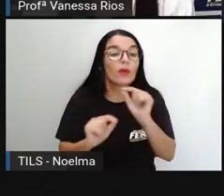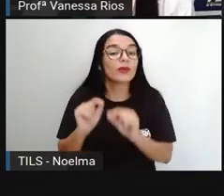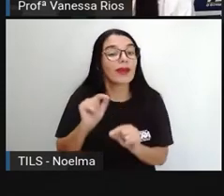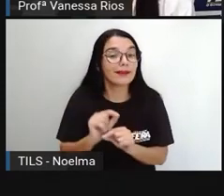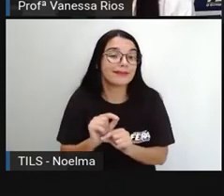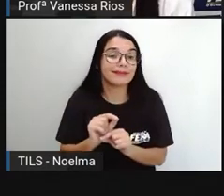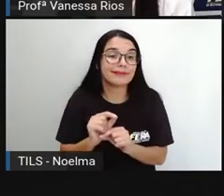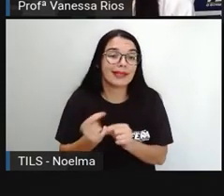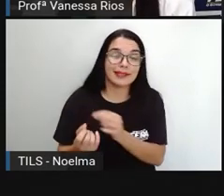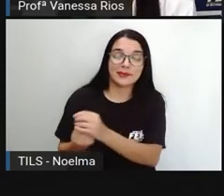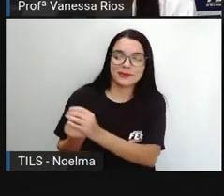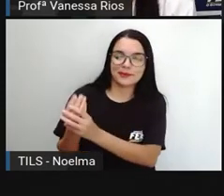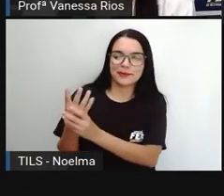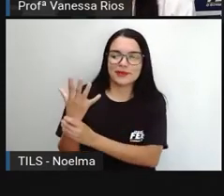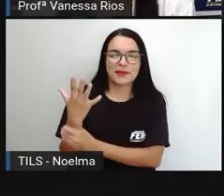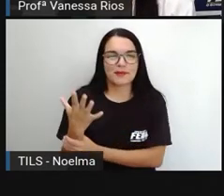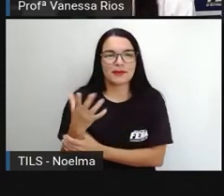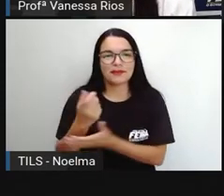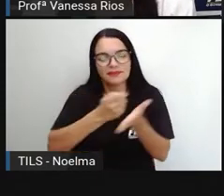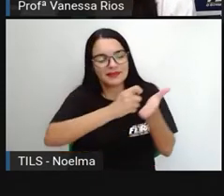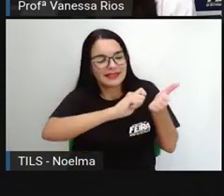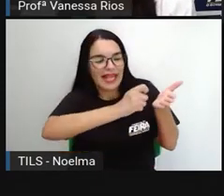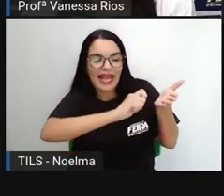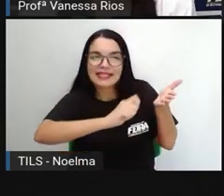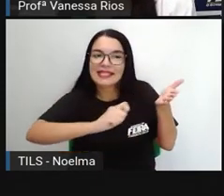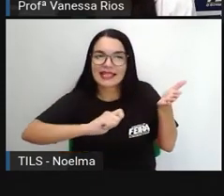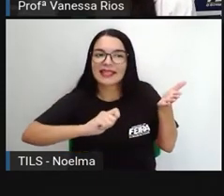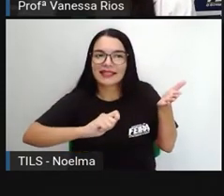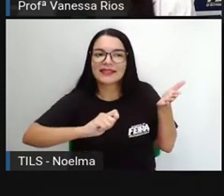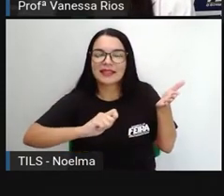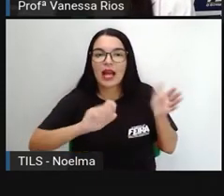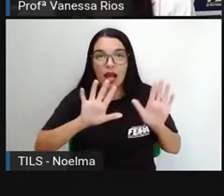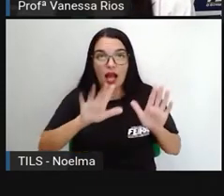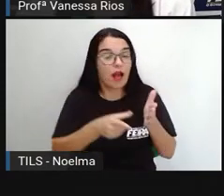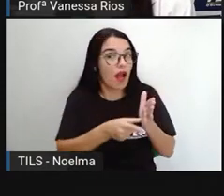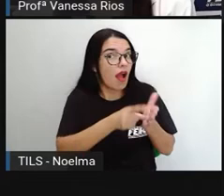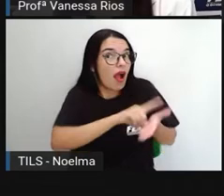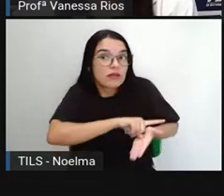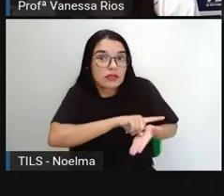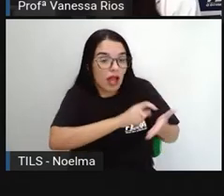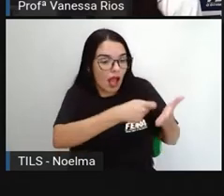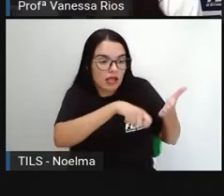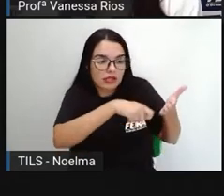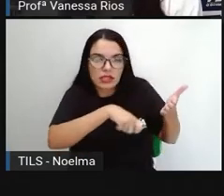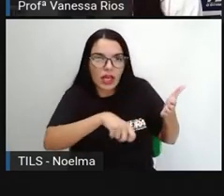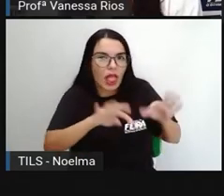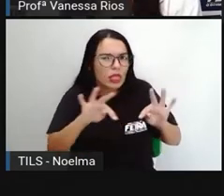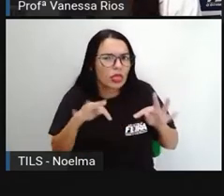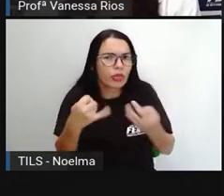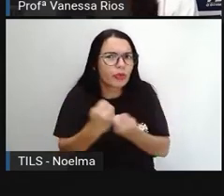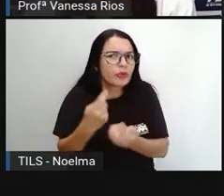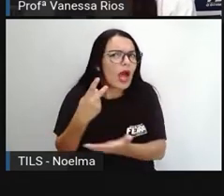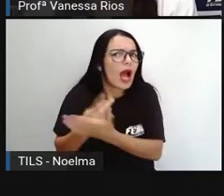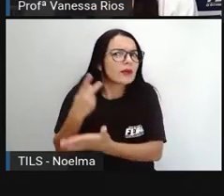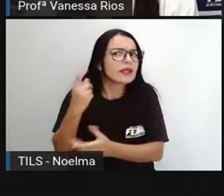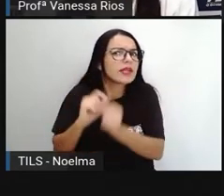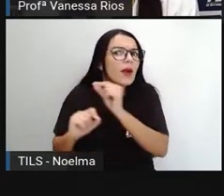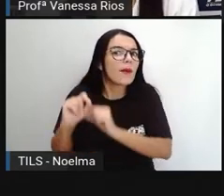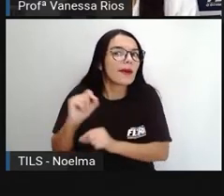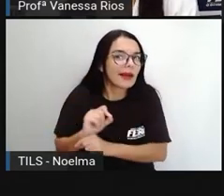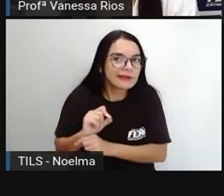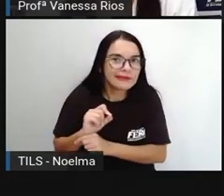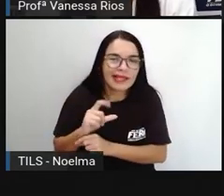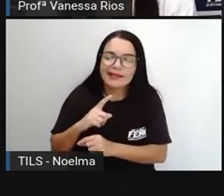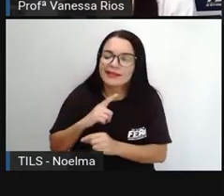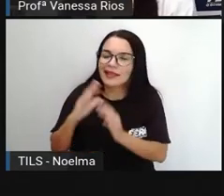justamente o surgimento da escrita. Então, antes da existência da escrita, tudo o que aconteceu está